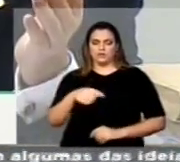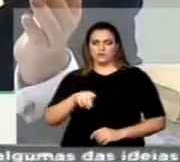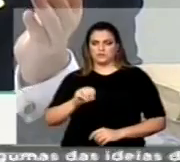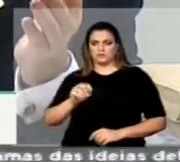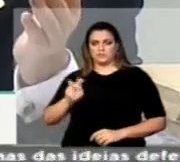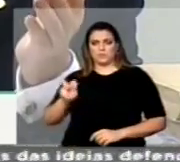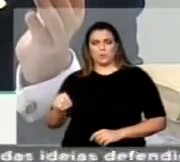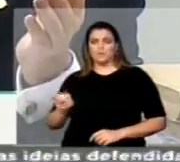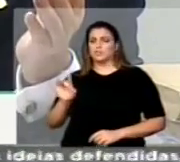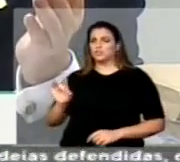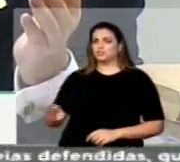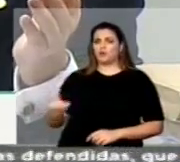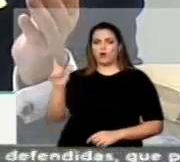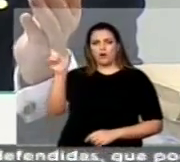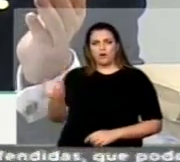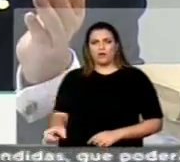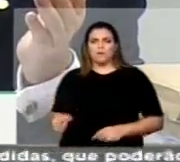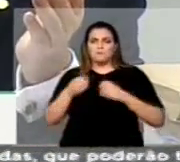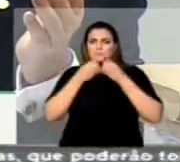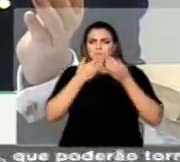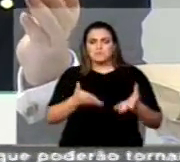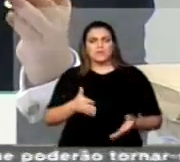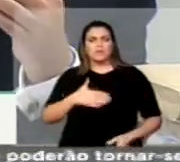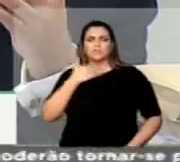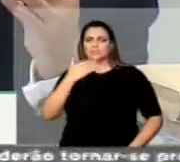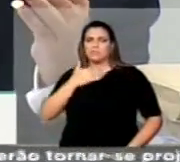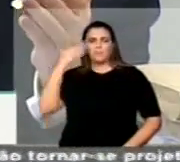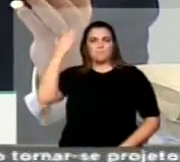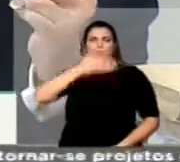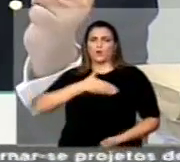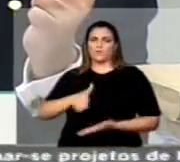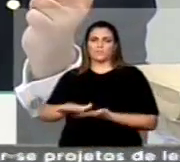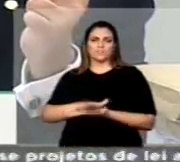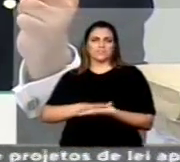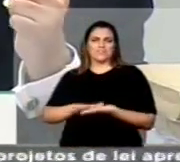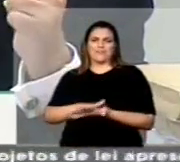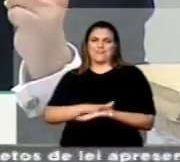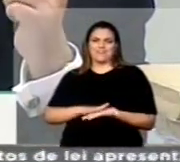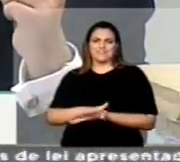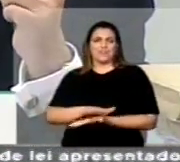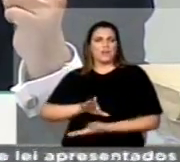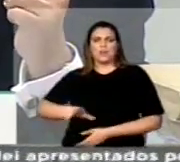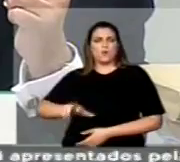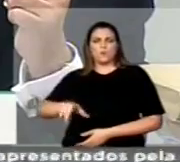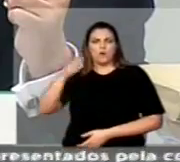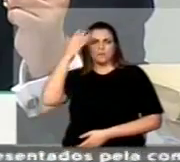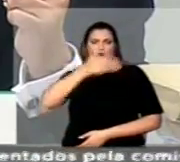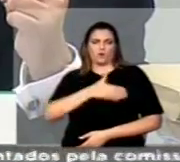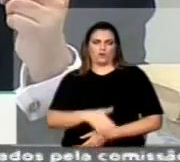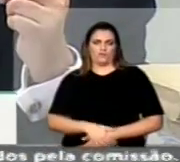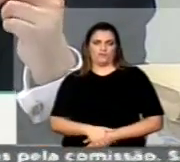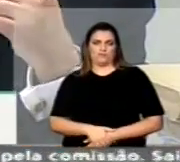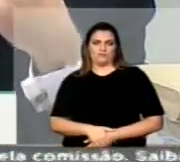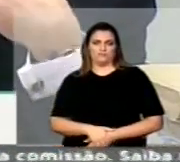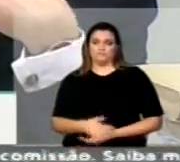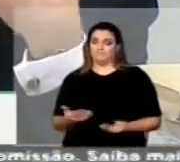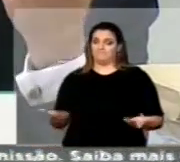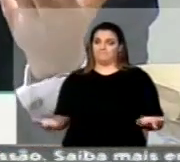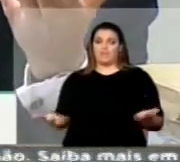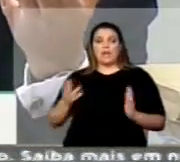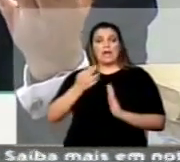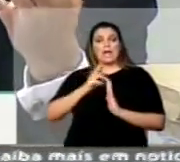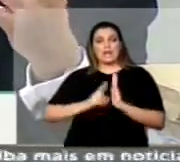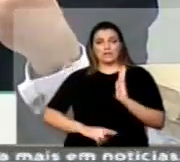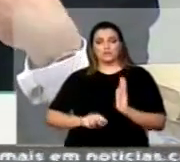por si só não constitui prova para absolutamente nada. E o próprio relator desses processos do Supremo Tribunal Federal, até eu